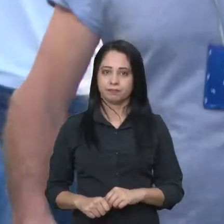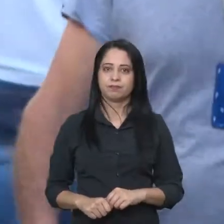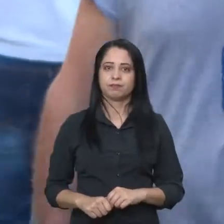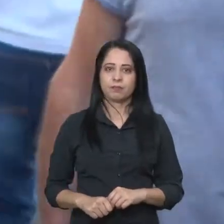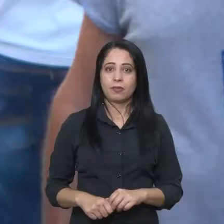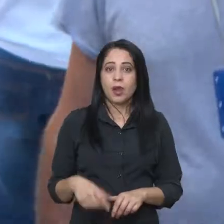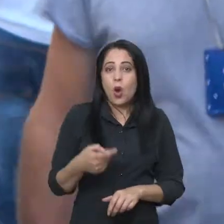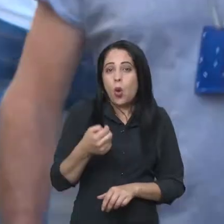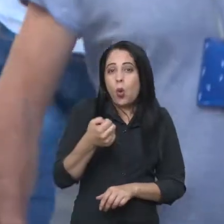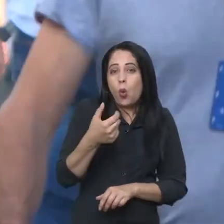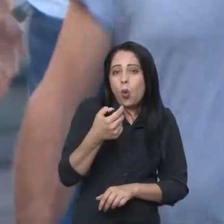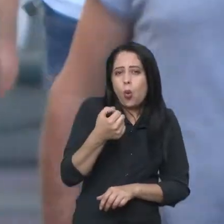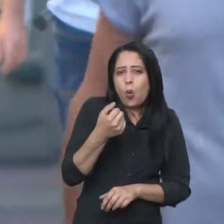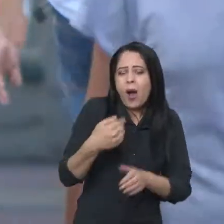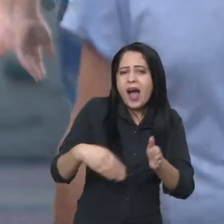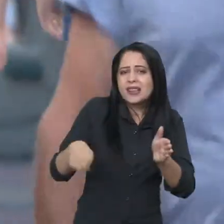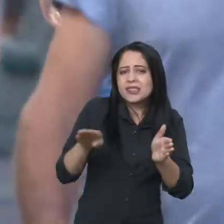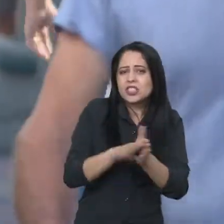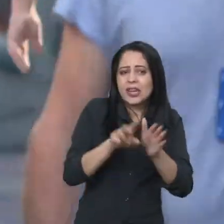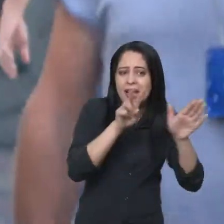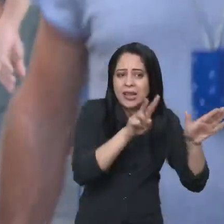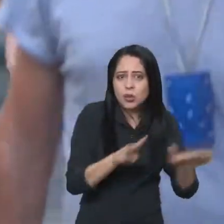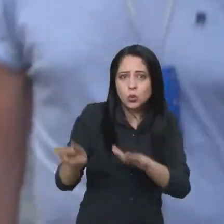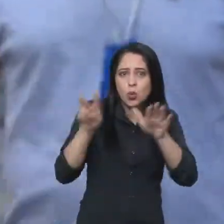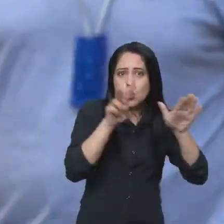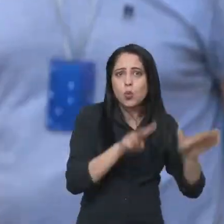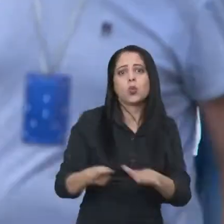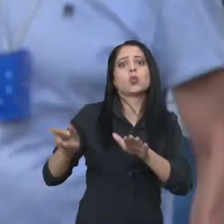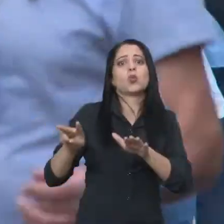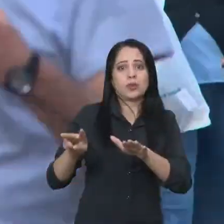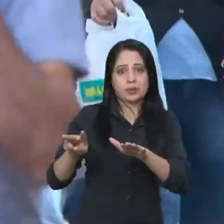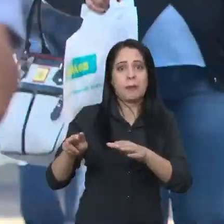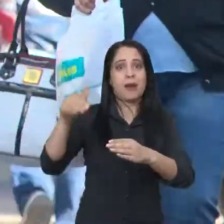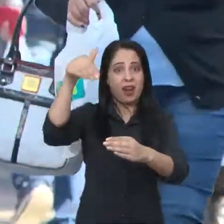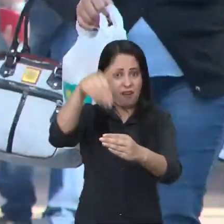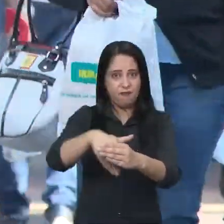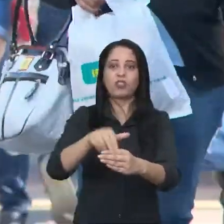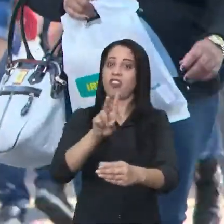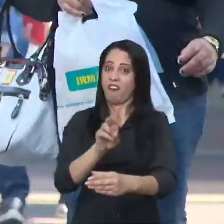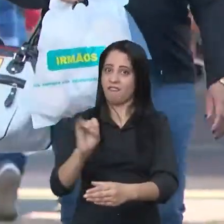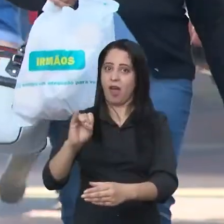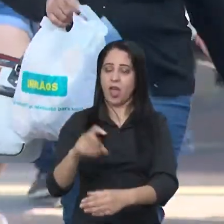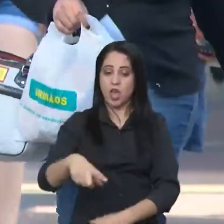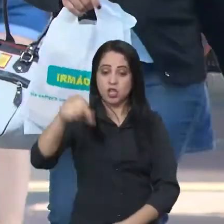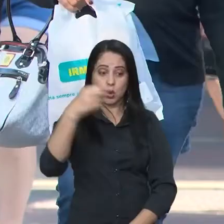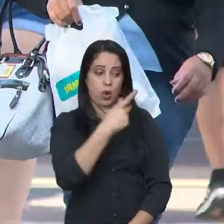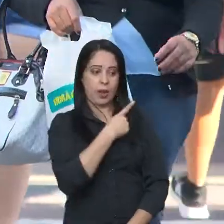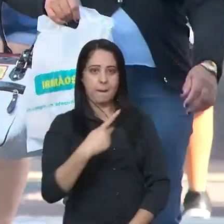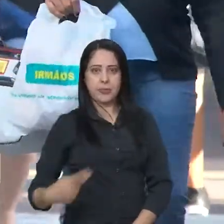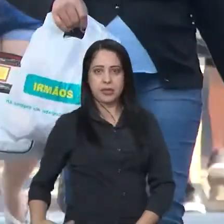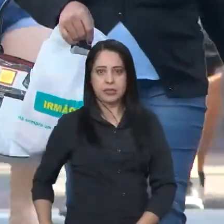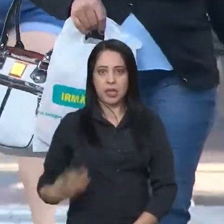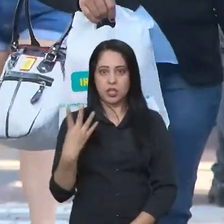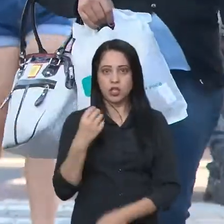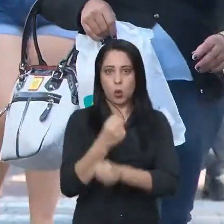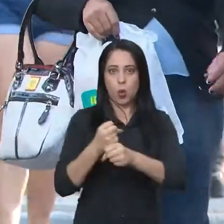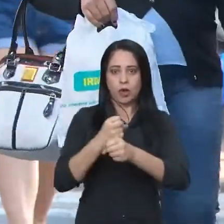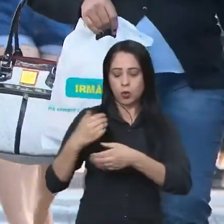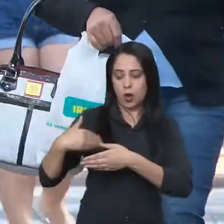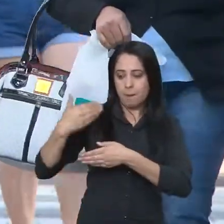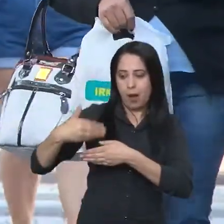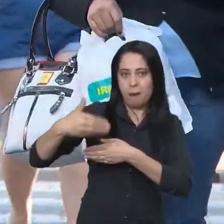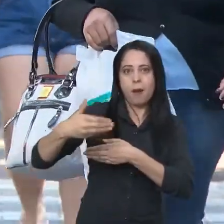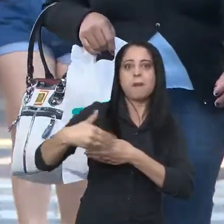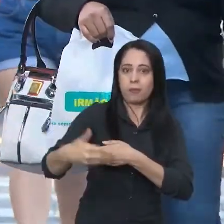Estamos a pouco mais de 2 semanas das eleições. Eleições que vão definir o presidente do país pelos próximos 4